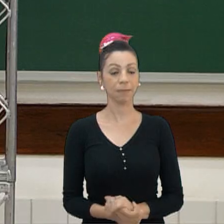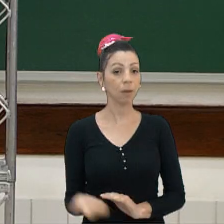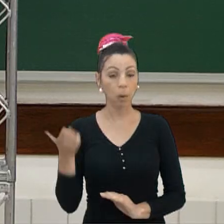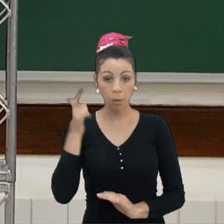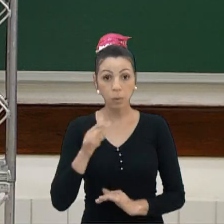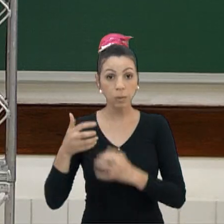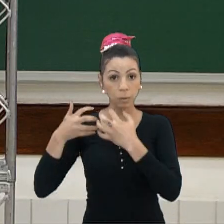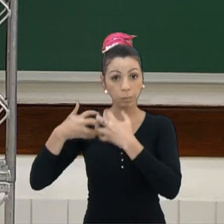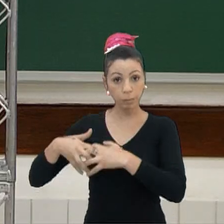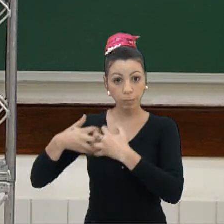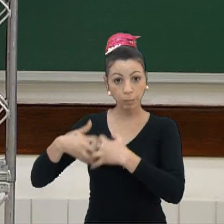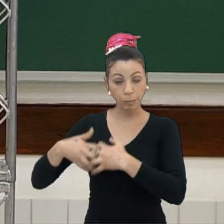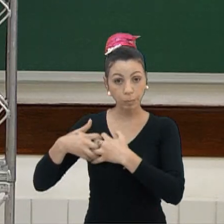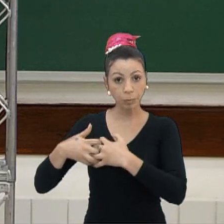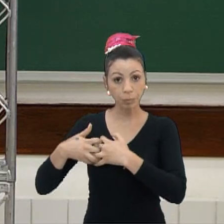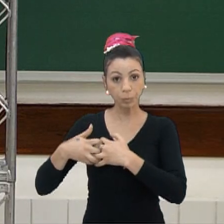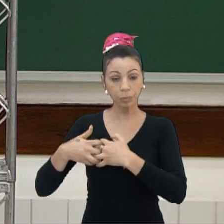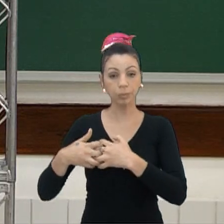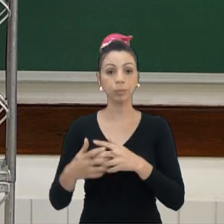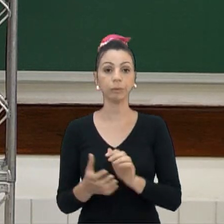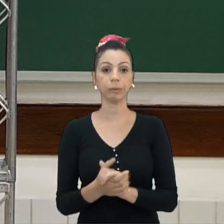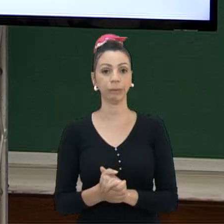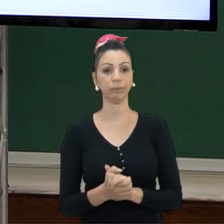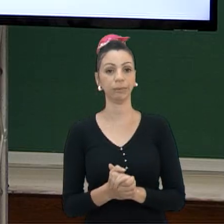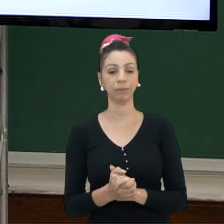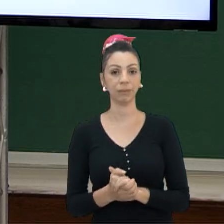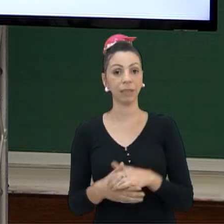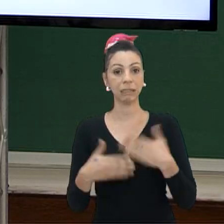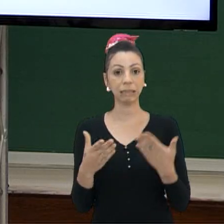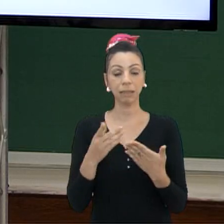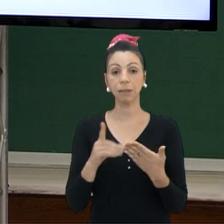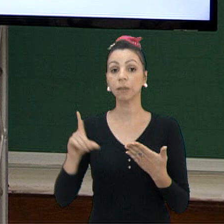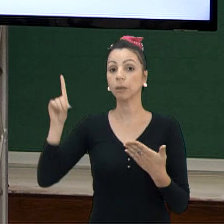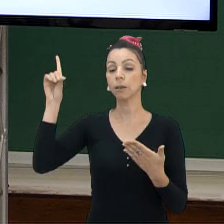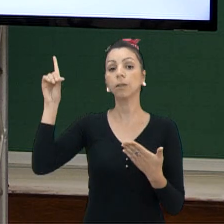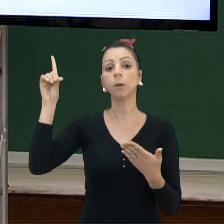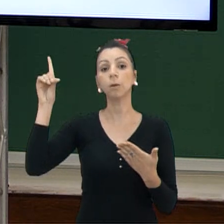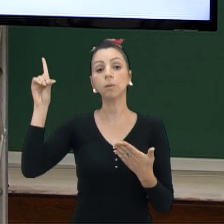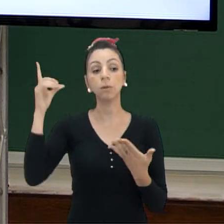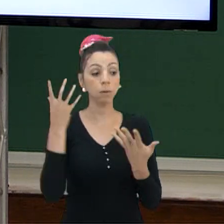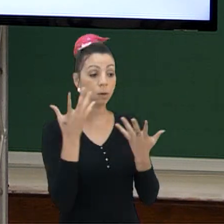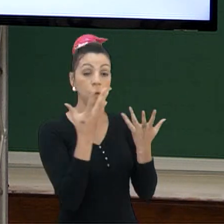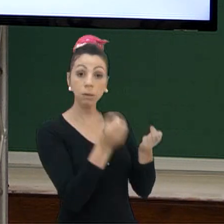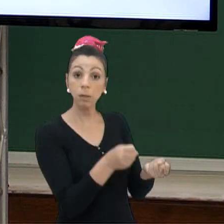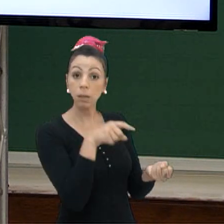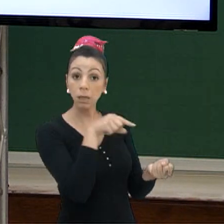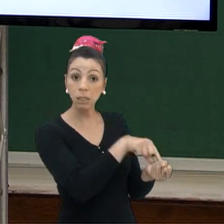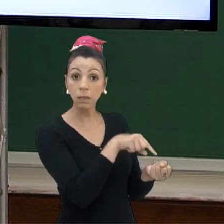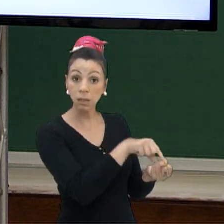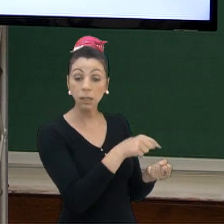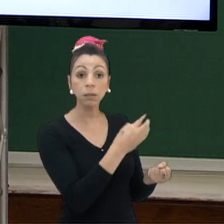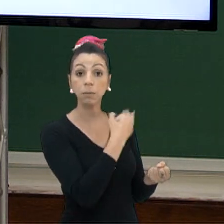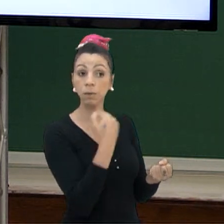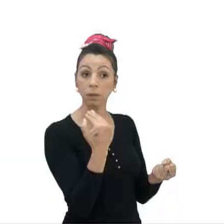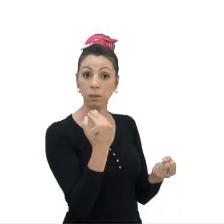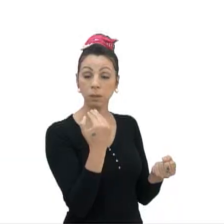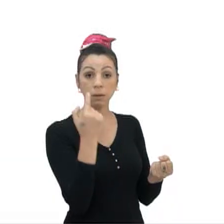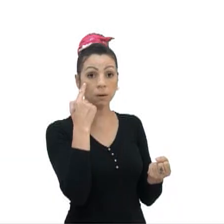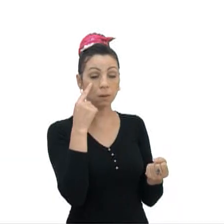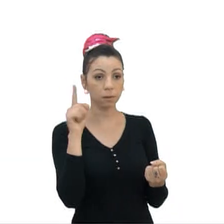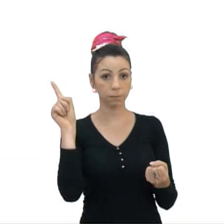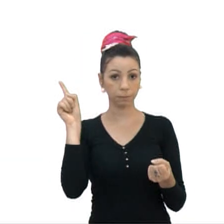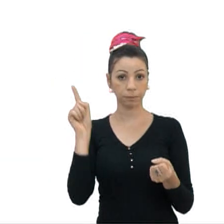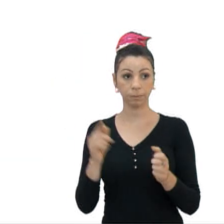Conseguiram pensar a respeito disso? Se Deus, né, permitisse que ele morresse, vamos dar uma olhadinha como é que ficaria? Olha